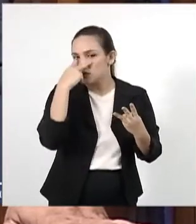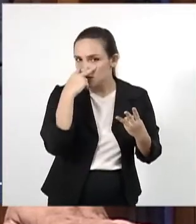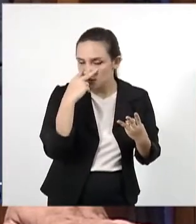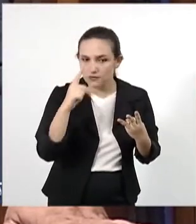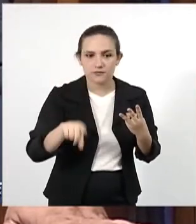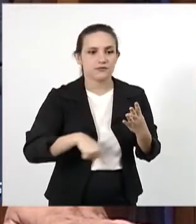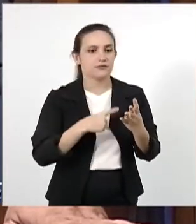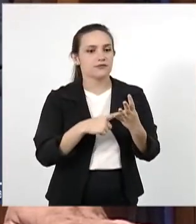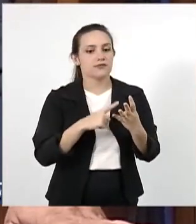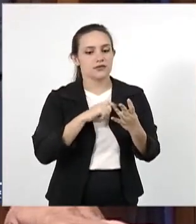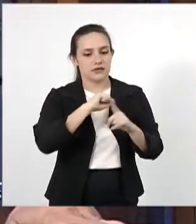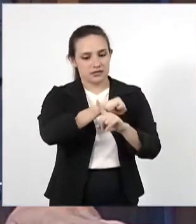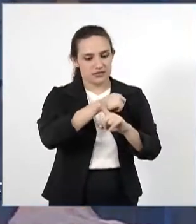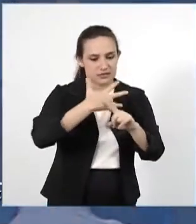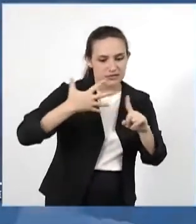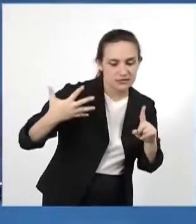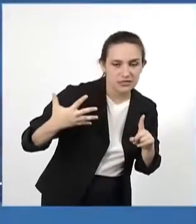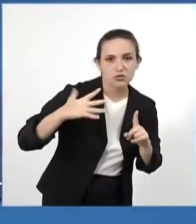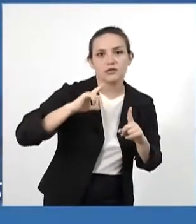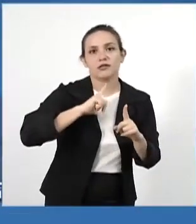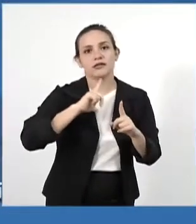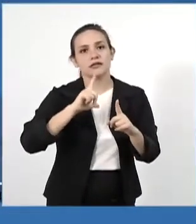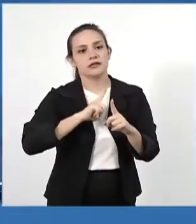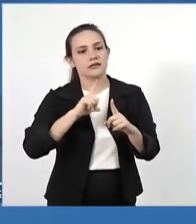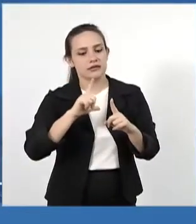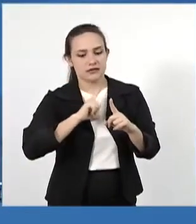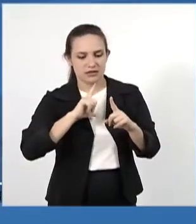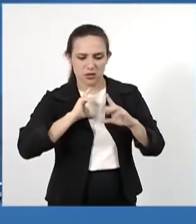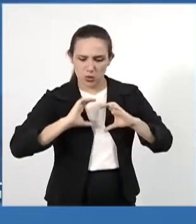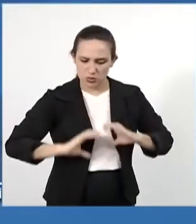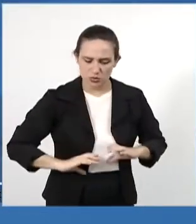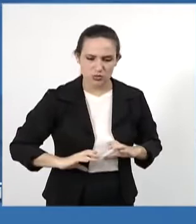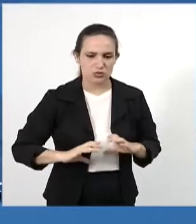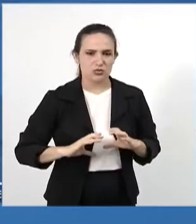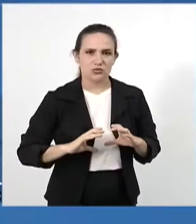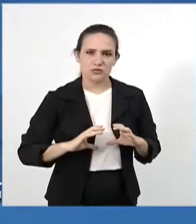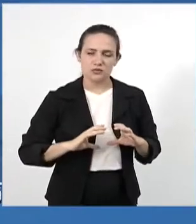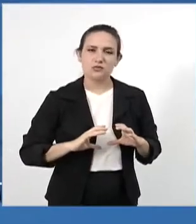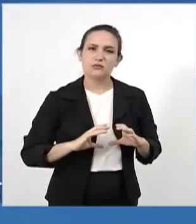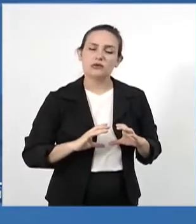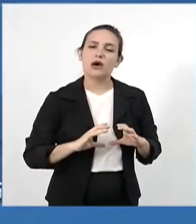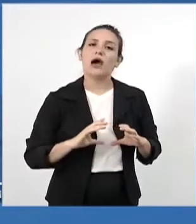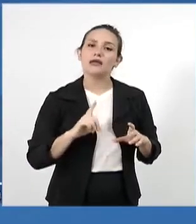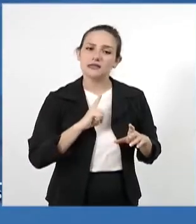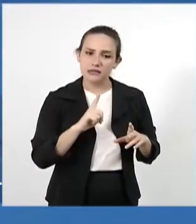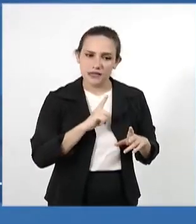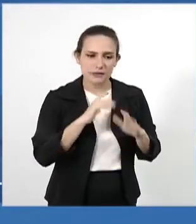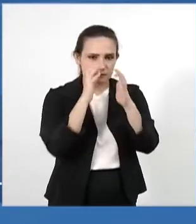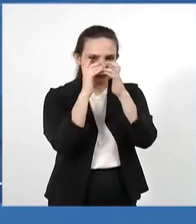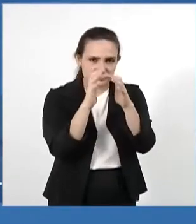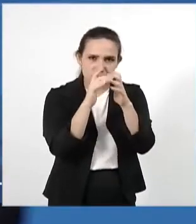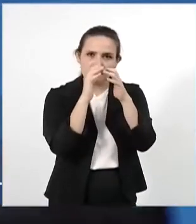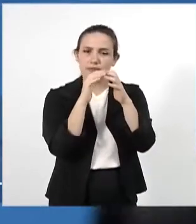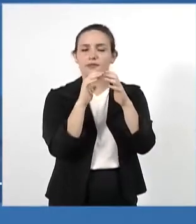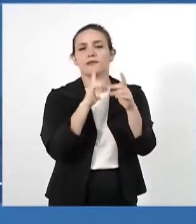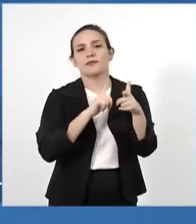que têm síndromes, condutas típicas, lesão cerebral, enfim, é uma gama, né, de